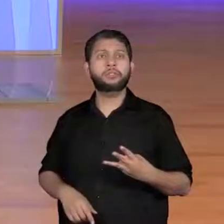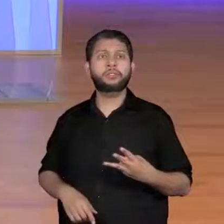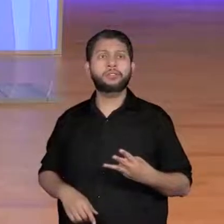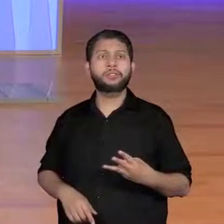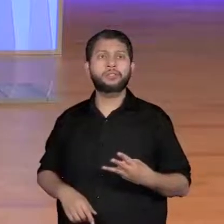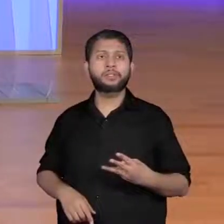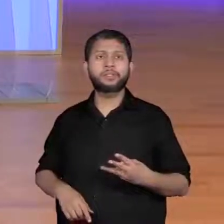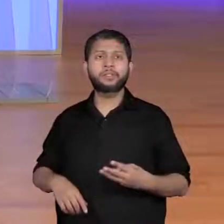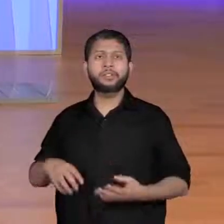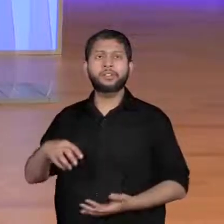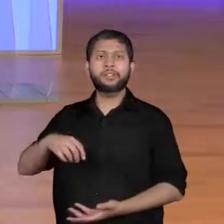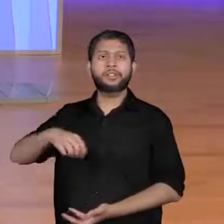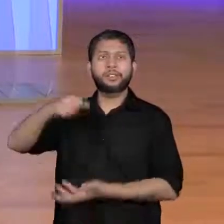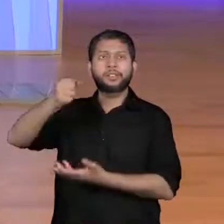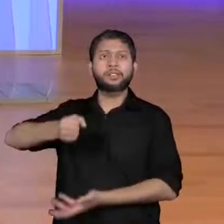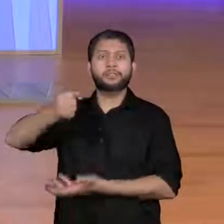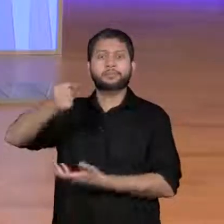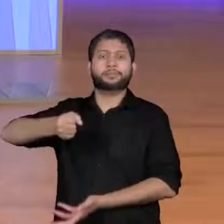Quero ver.